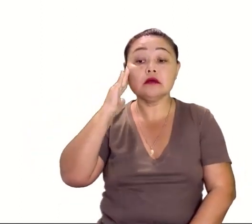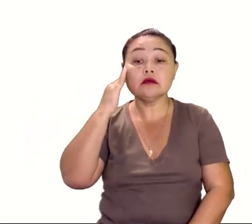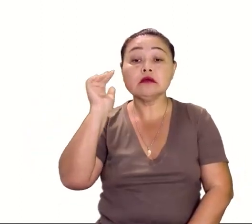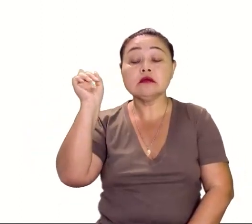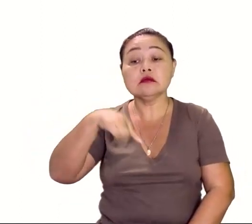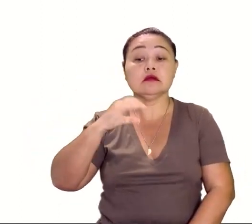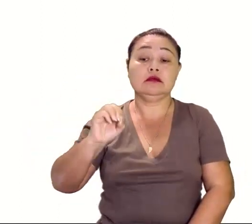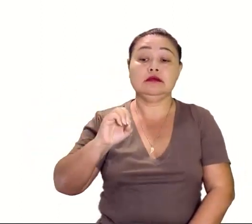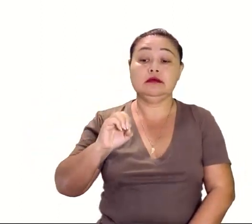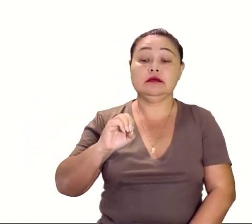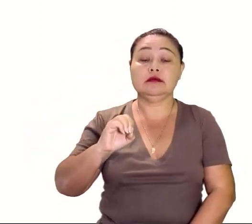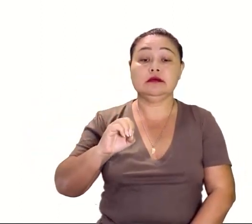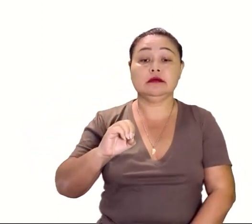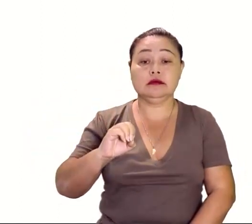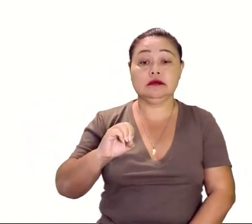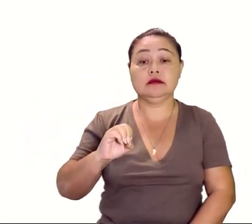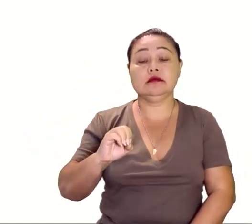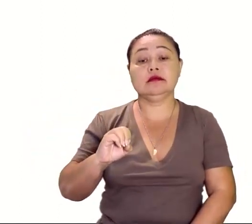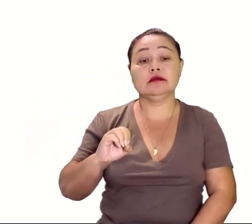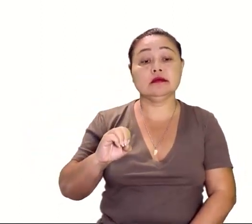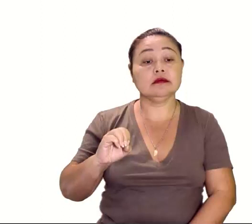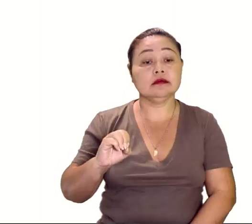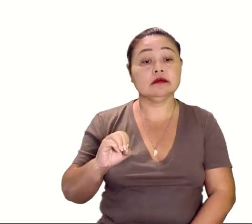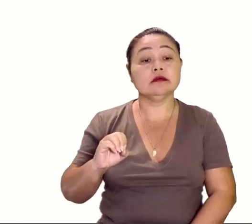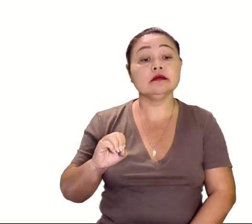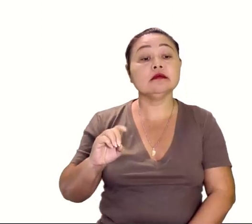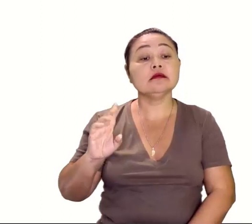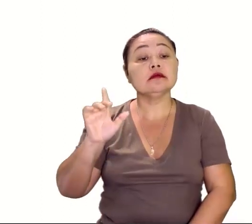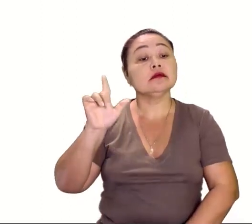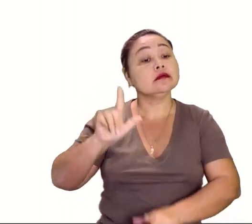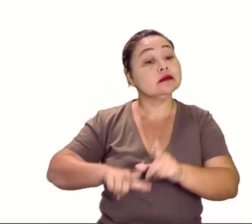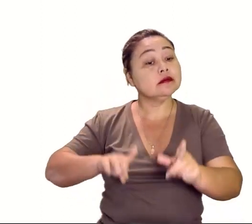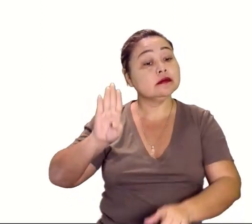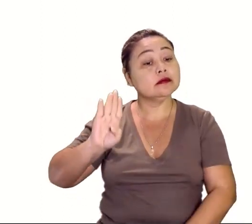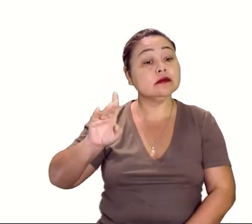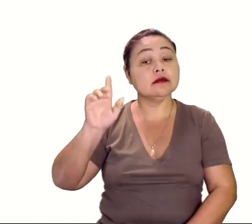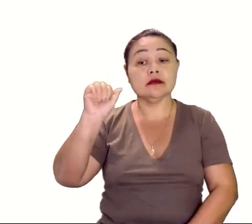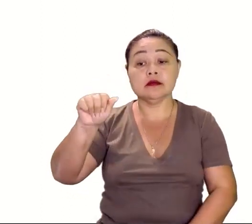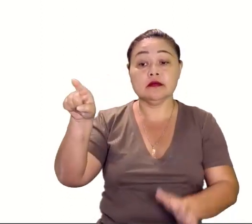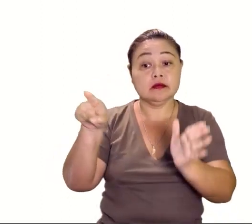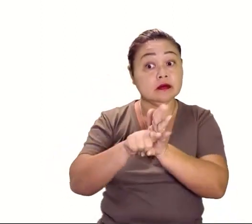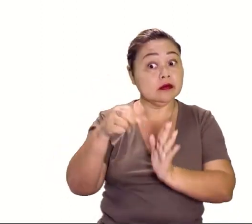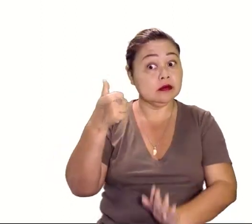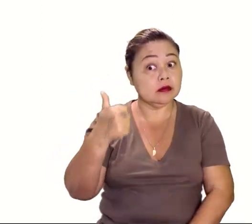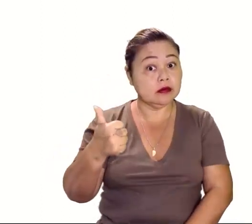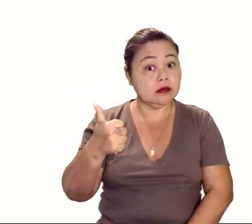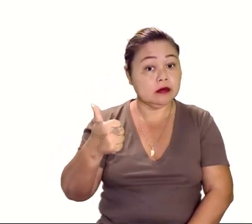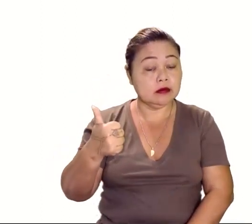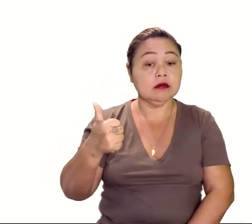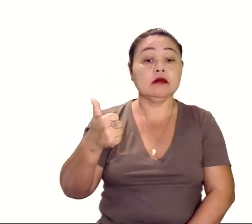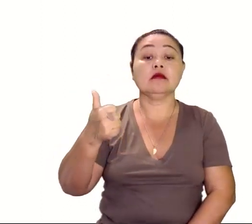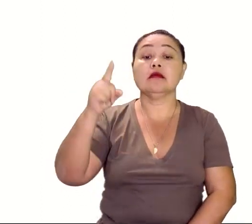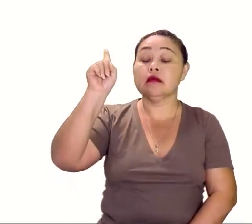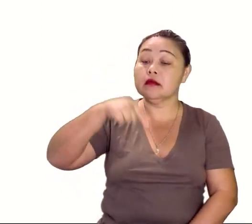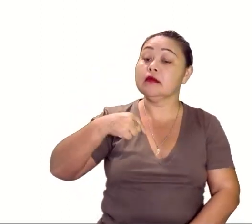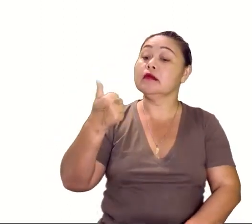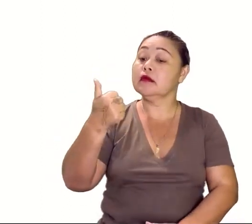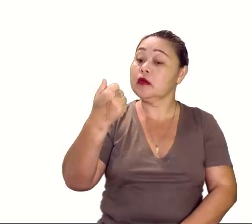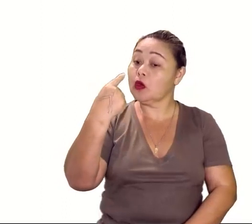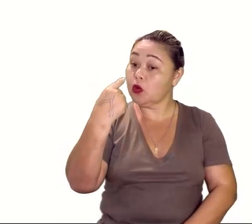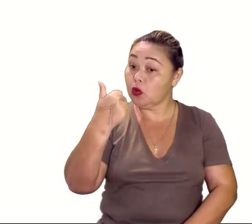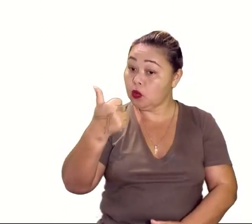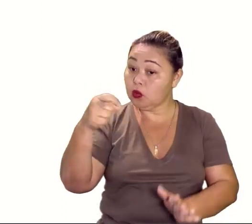que ele é zero. Aqui, né? Isso. Uhum. Na letra B, o A é -1, então menos 1x